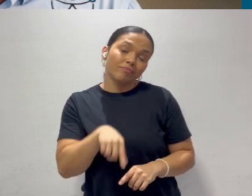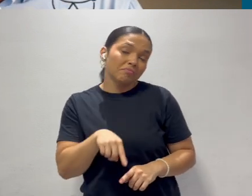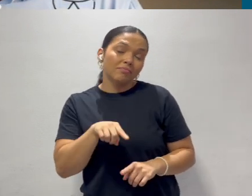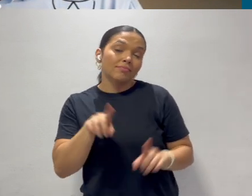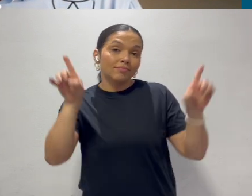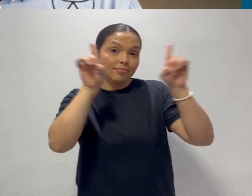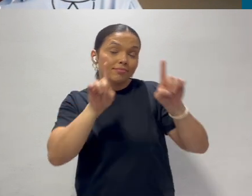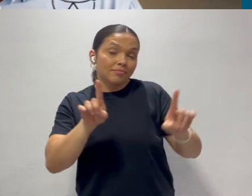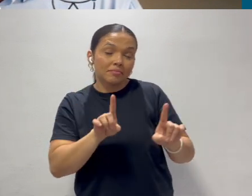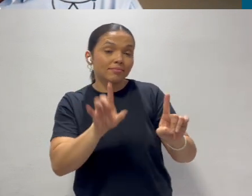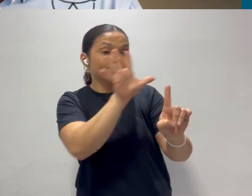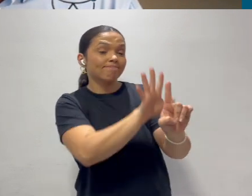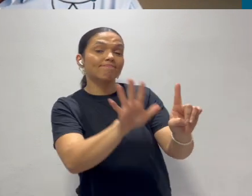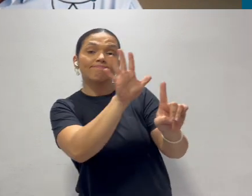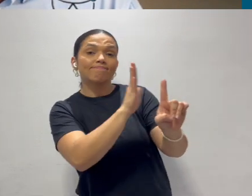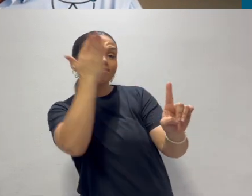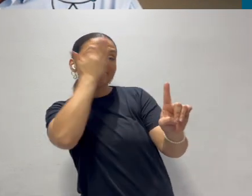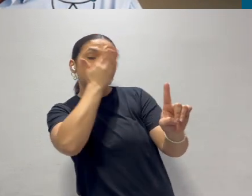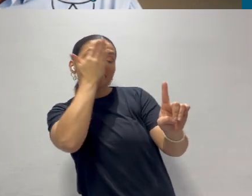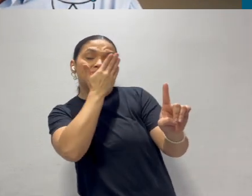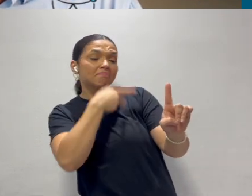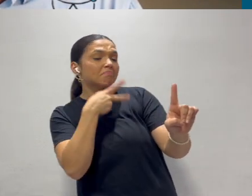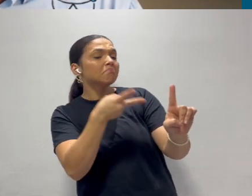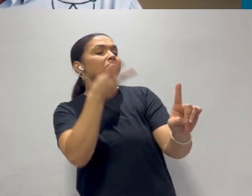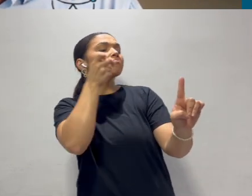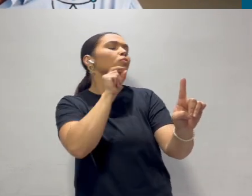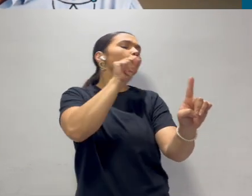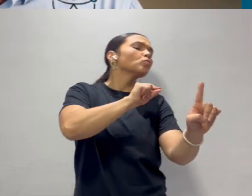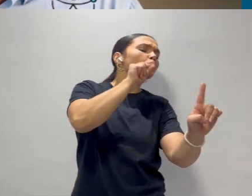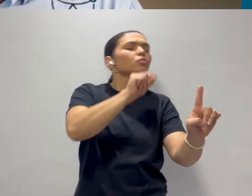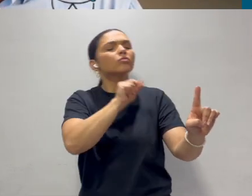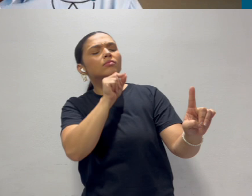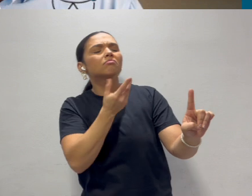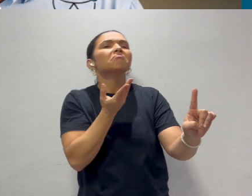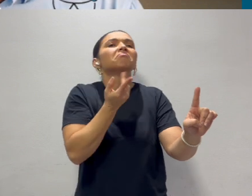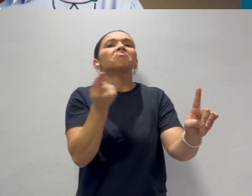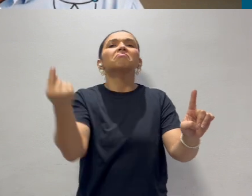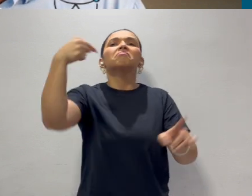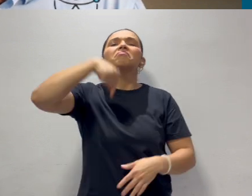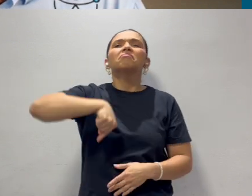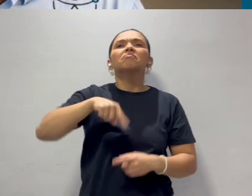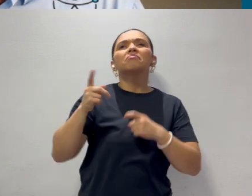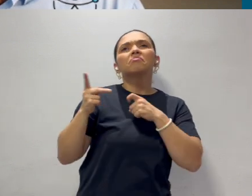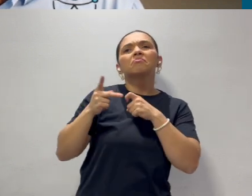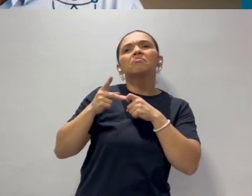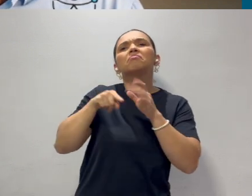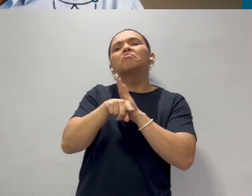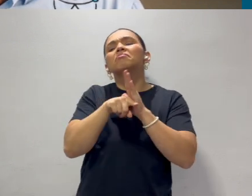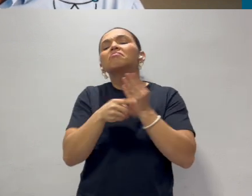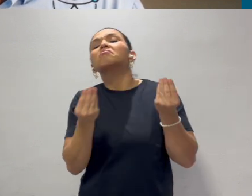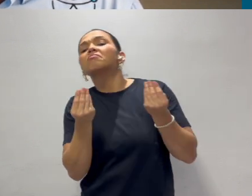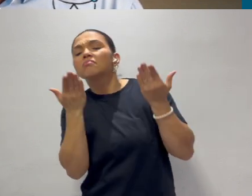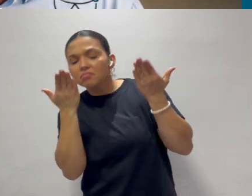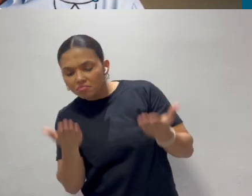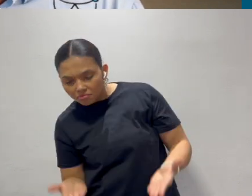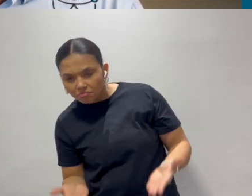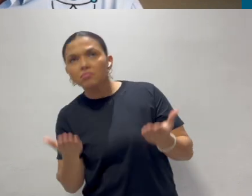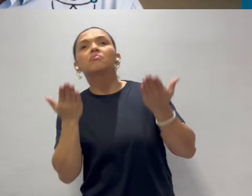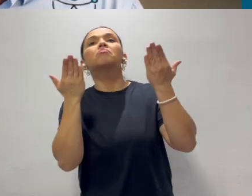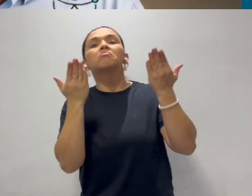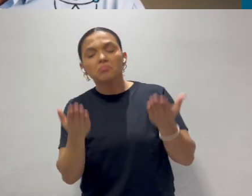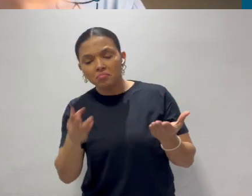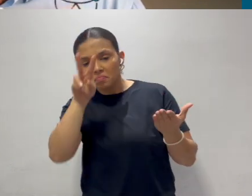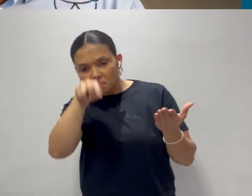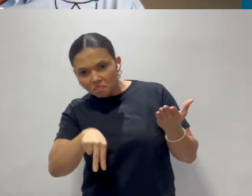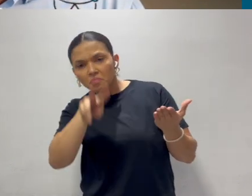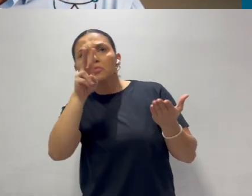deficiência invisível, né, Suzane? A pessoa chega para fazer uma perícia, todo mundo fala, mas o que esse cara está fazendo aqui? Né? O que essa mulher está fazendo